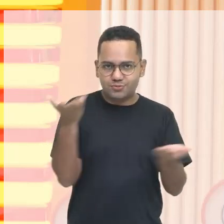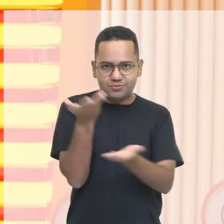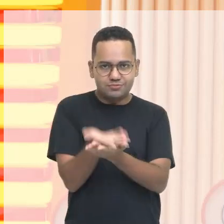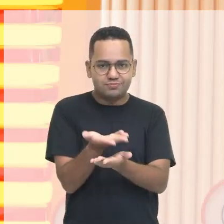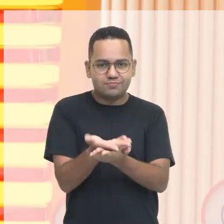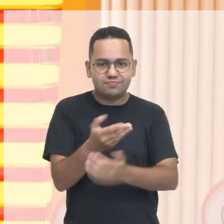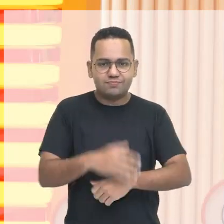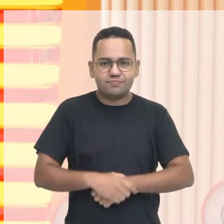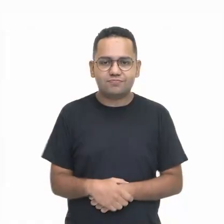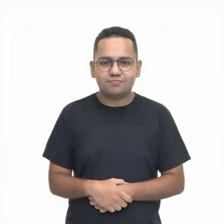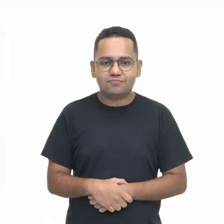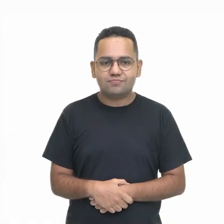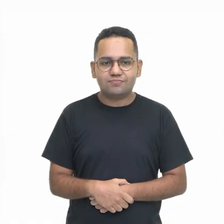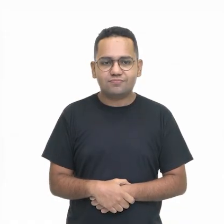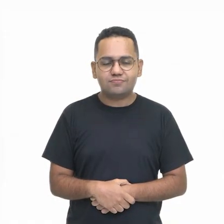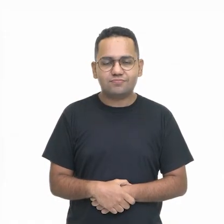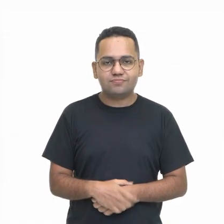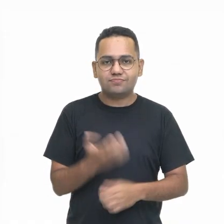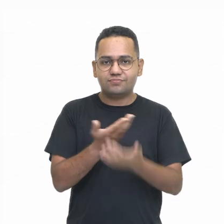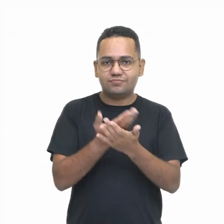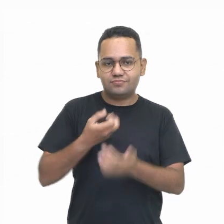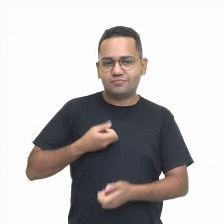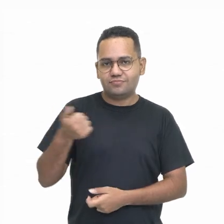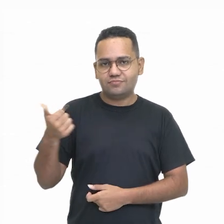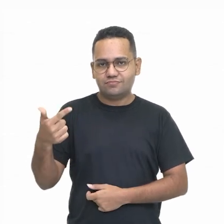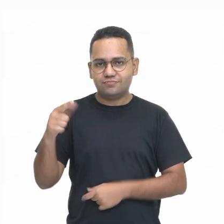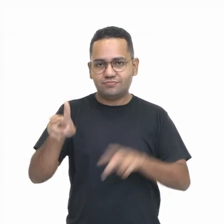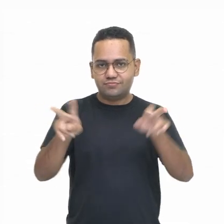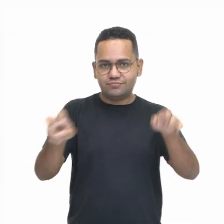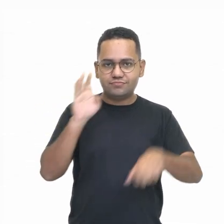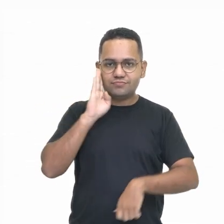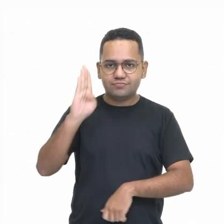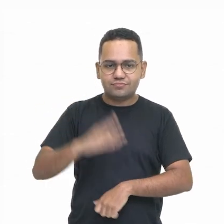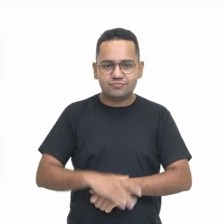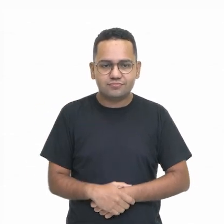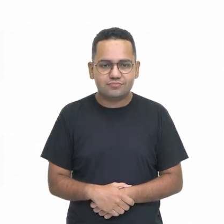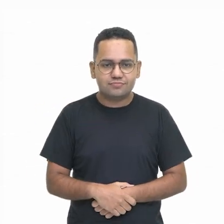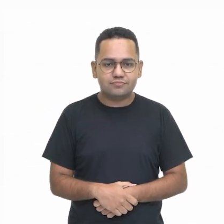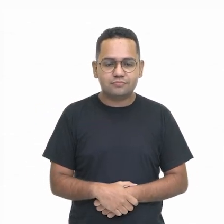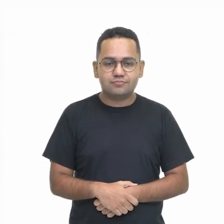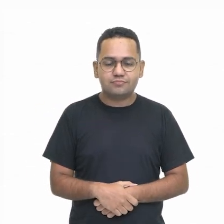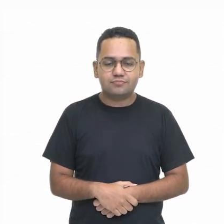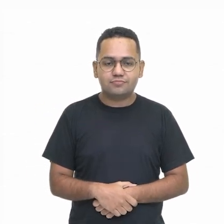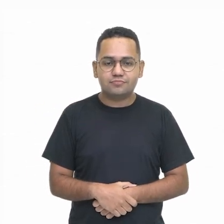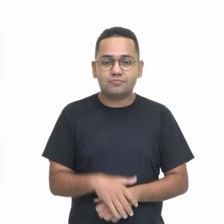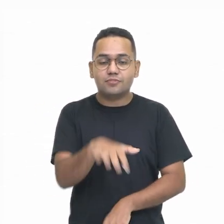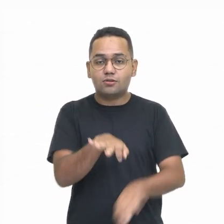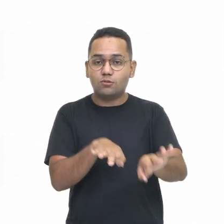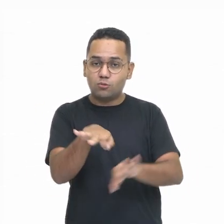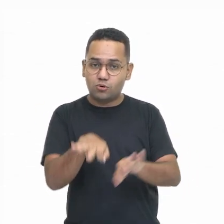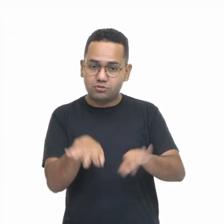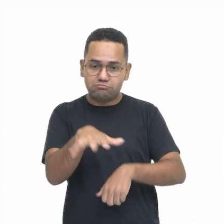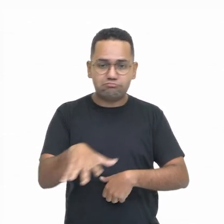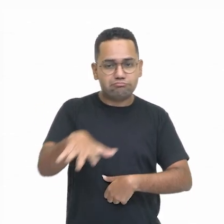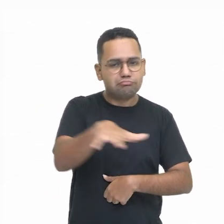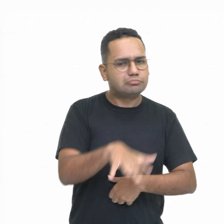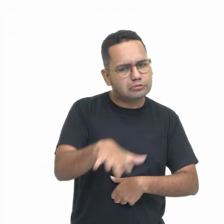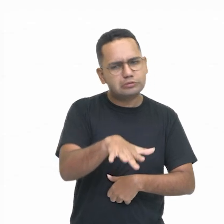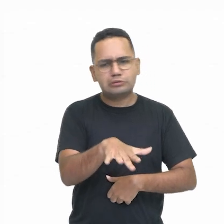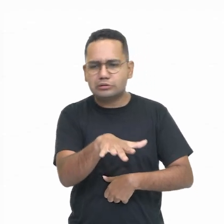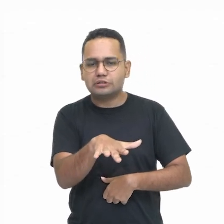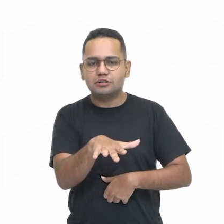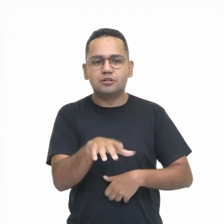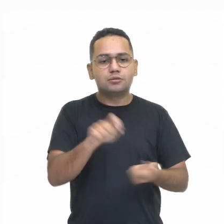de conhecimento. Na aula de número 12, nós temos como objeto de conhecimento processo de